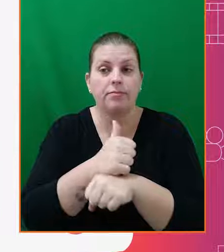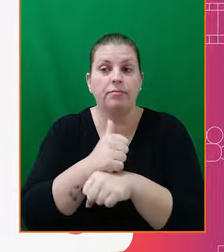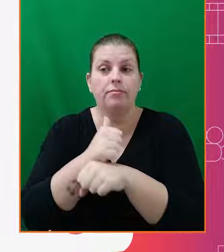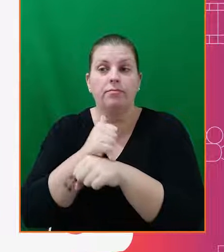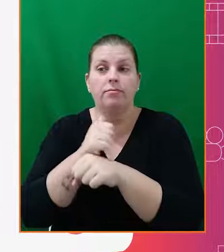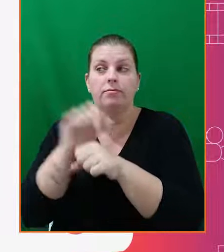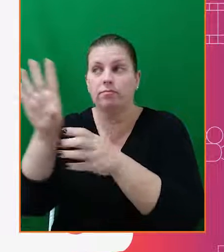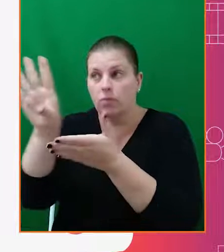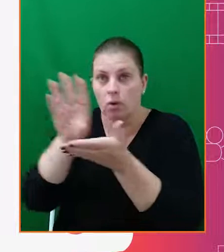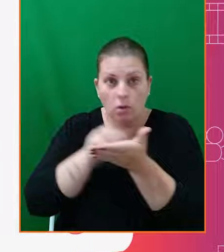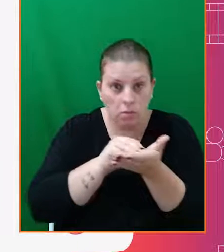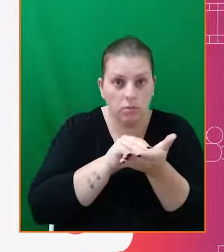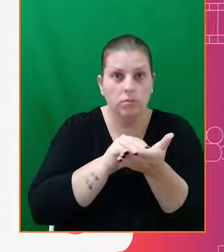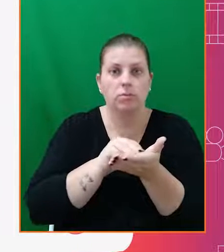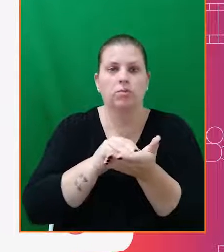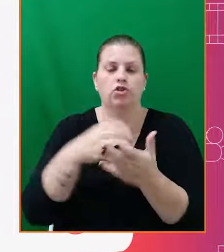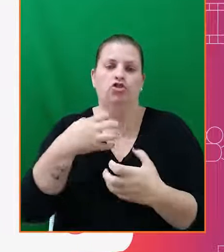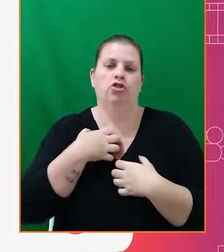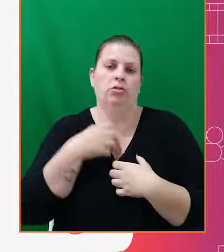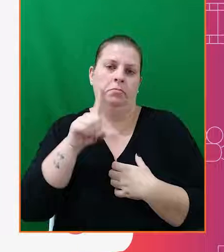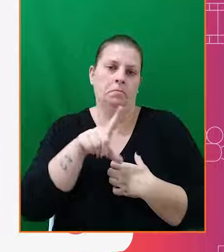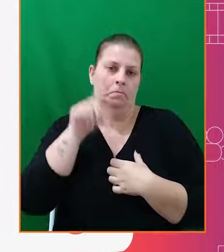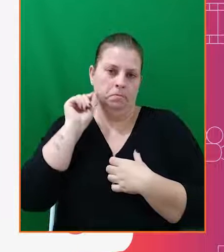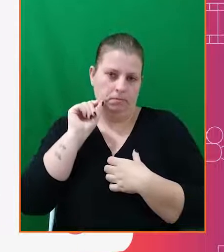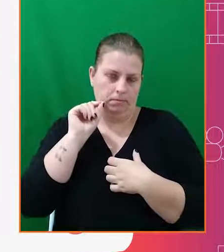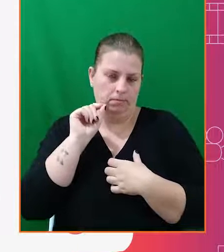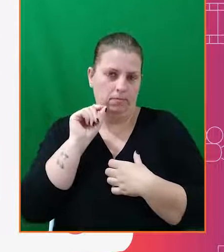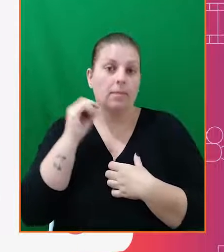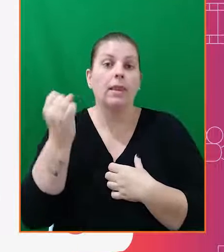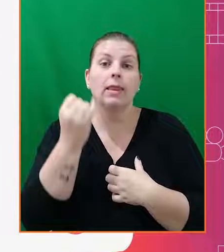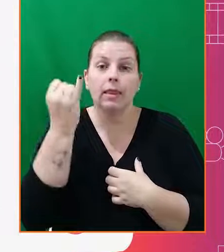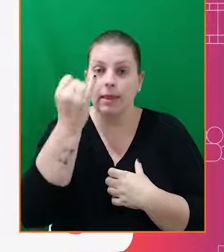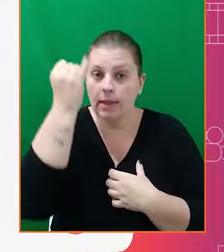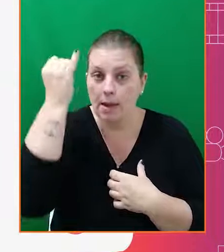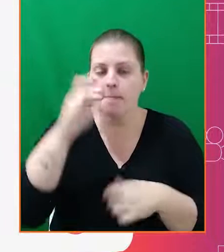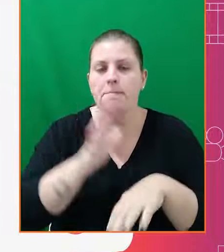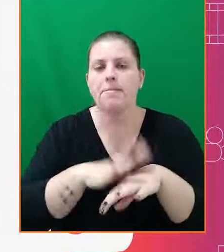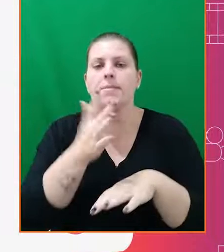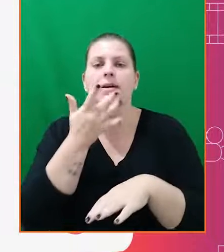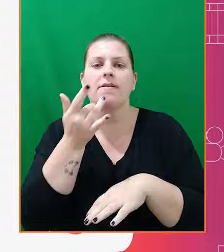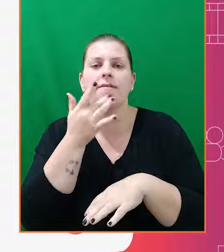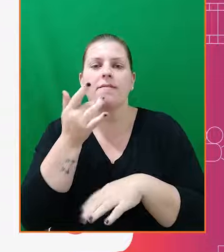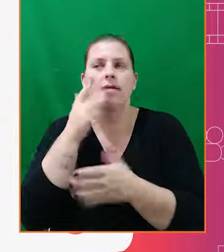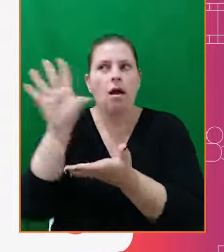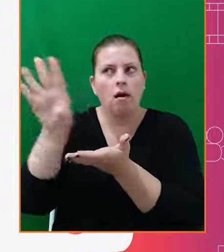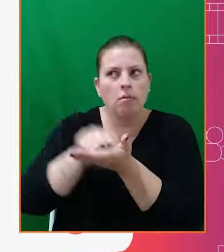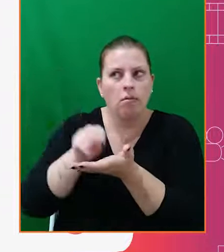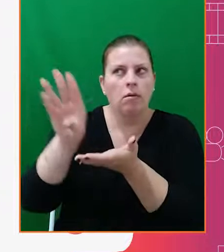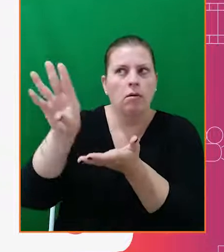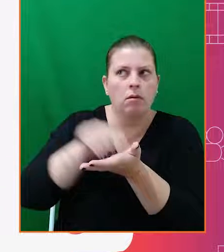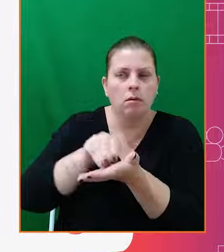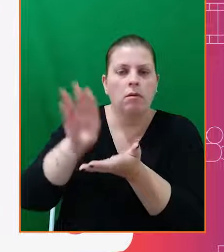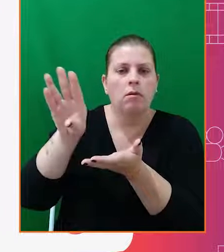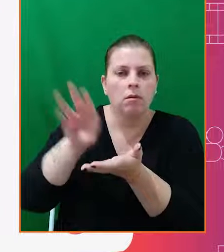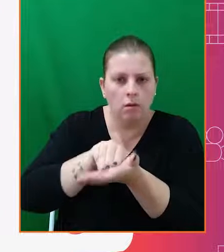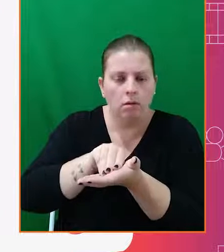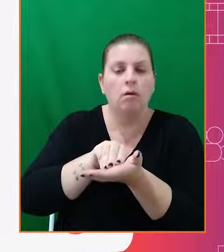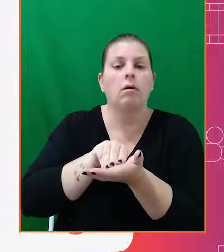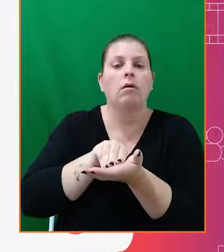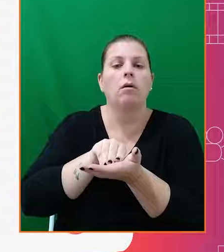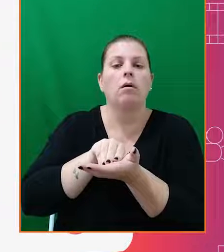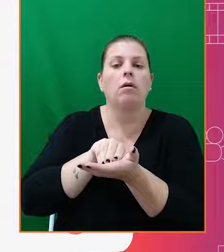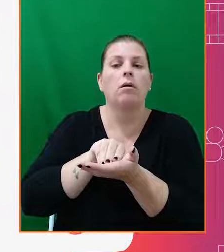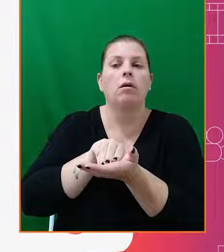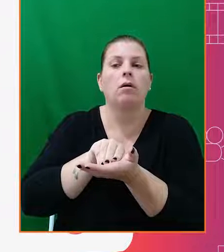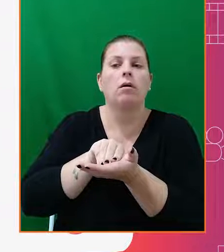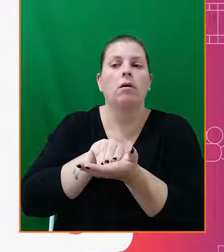formas geométricas da maneira como preferir. O importante é que seja mais fácil de copiar essas